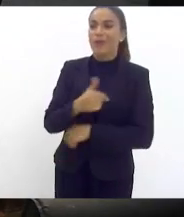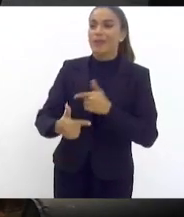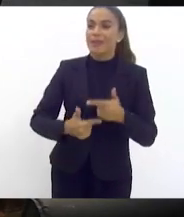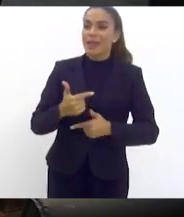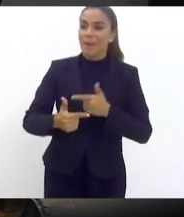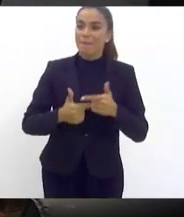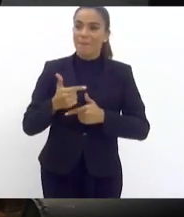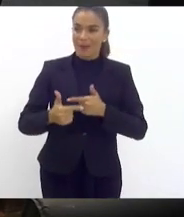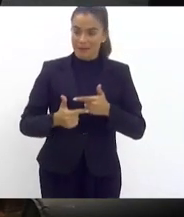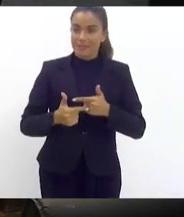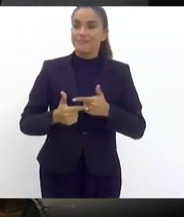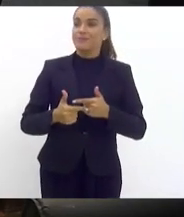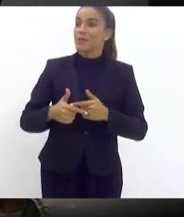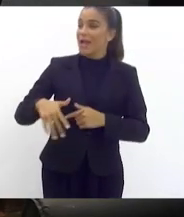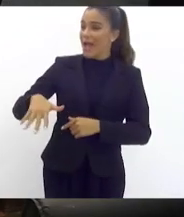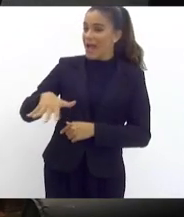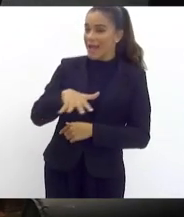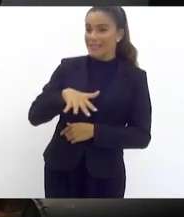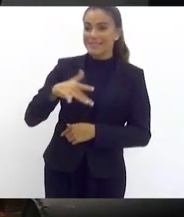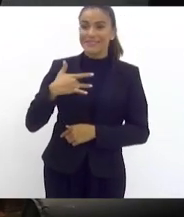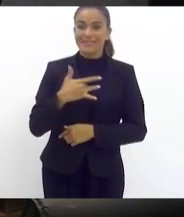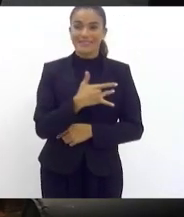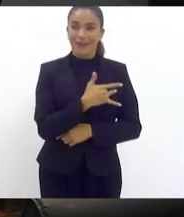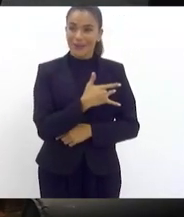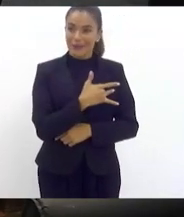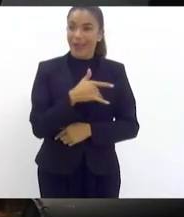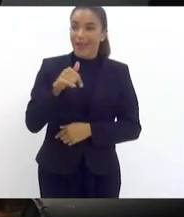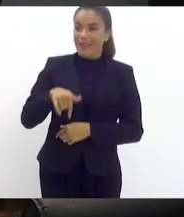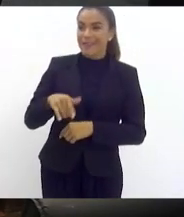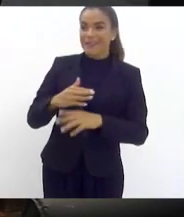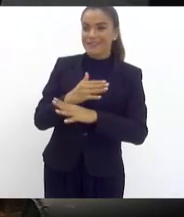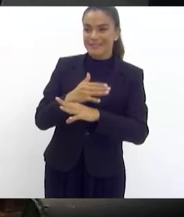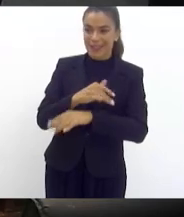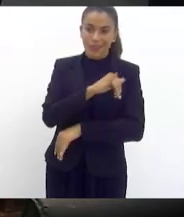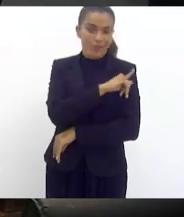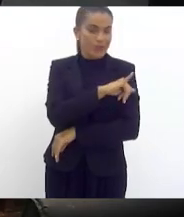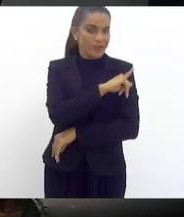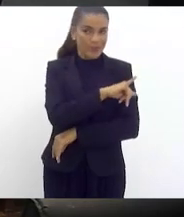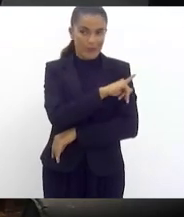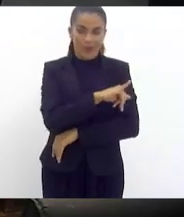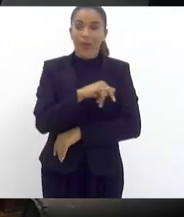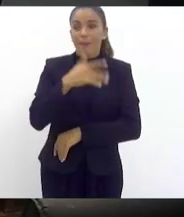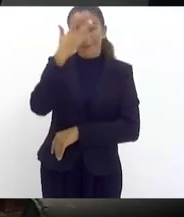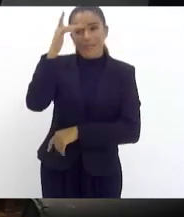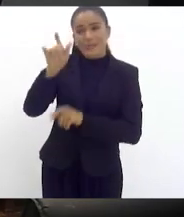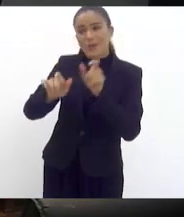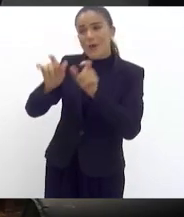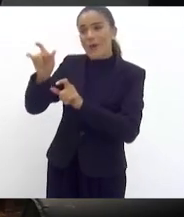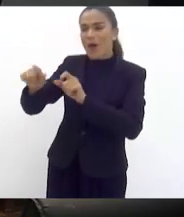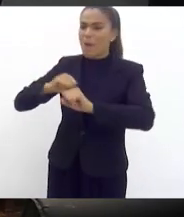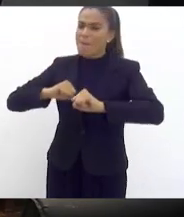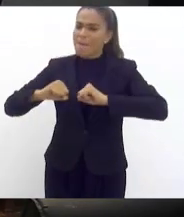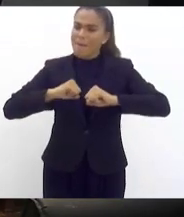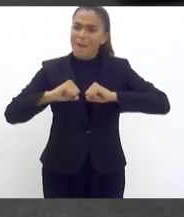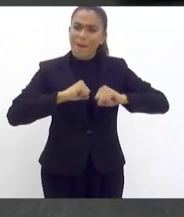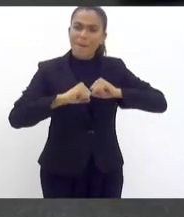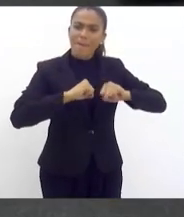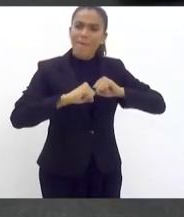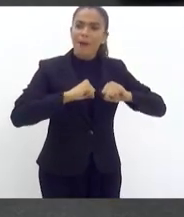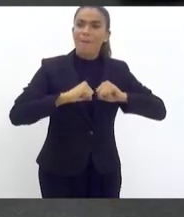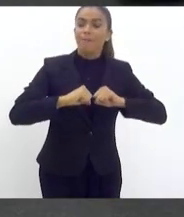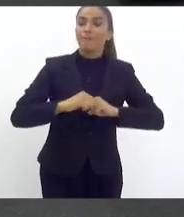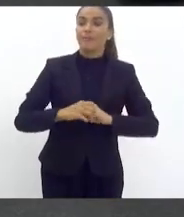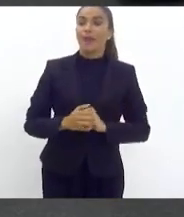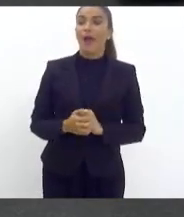no sistema de saúde aqui na cidade do Rio de Janeiro. São pessoas que estão reivindicando, senhora presidenta,